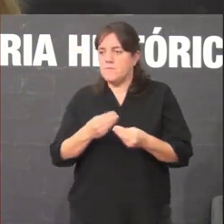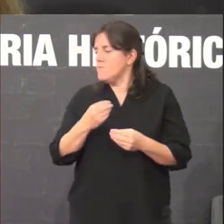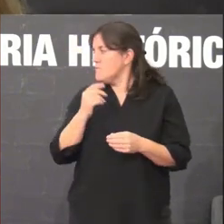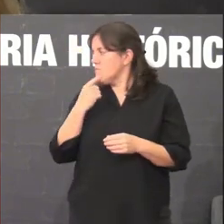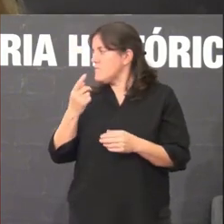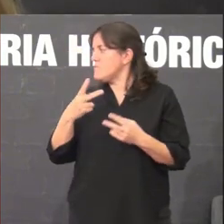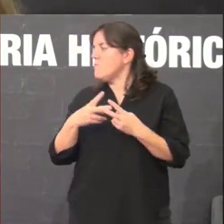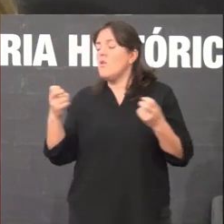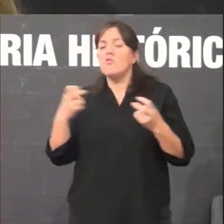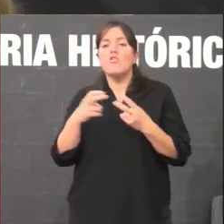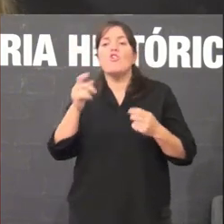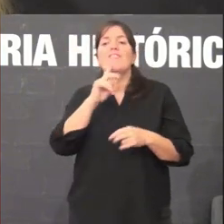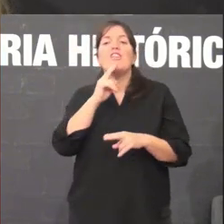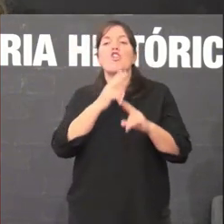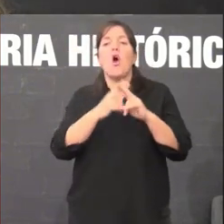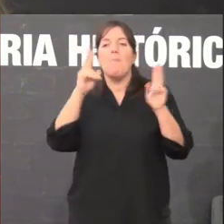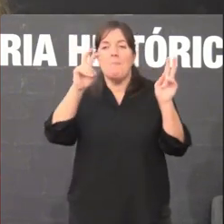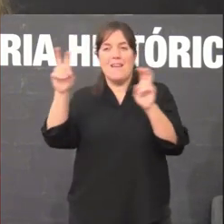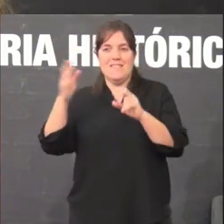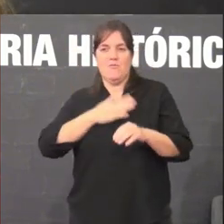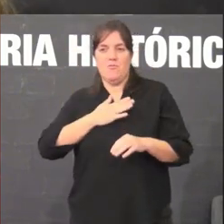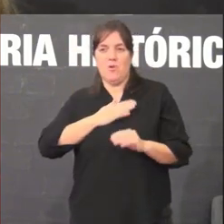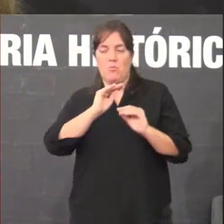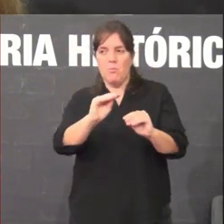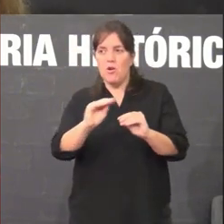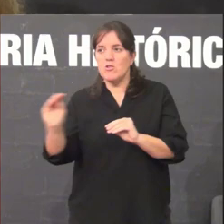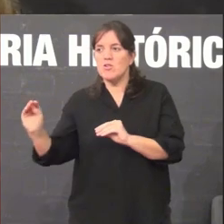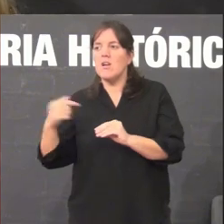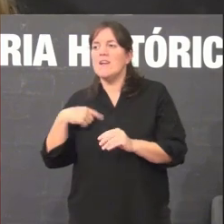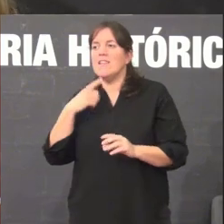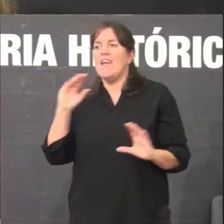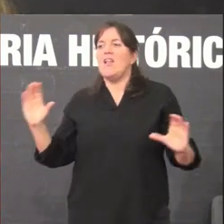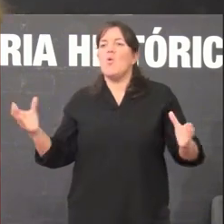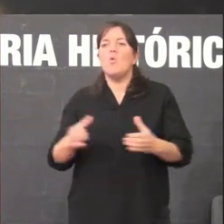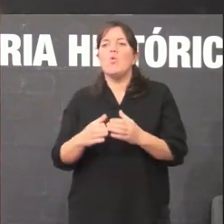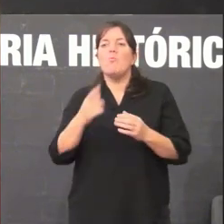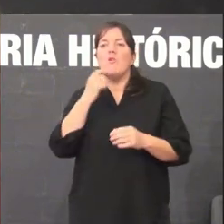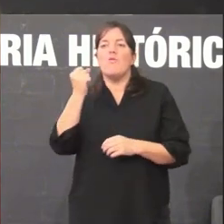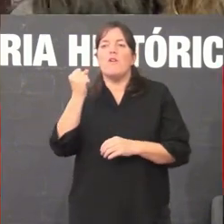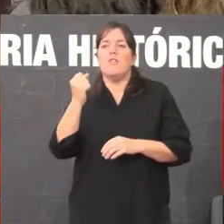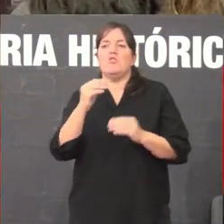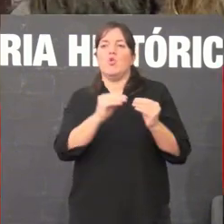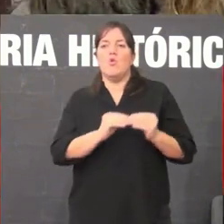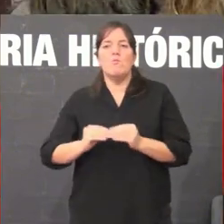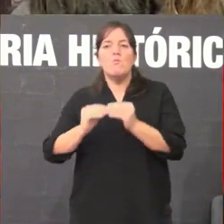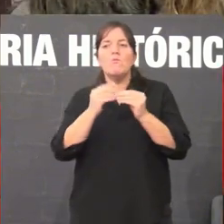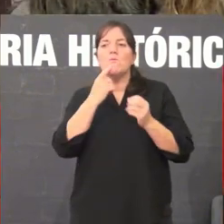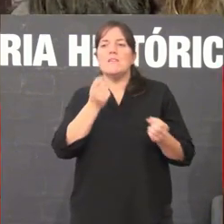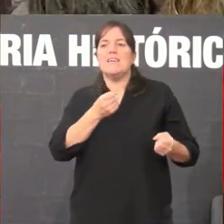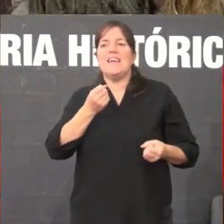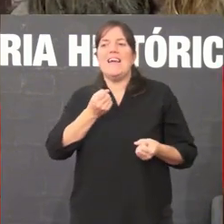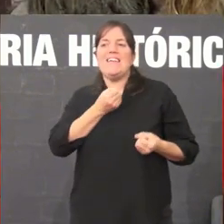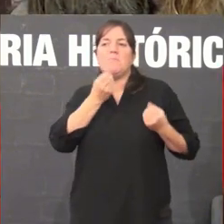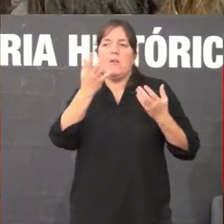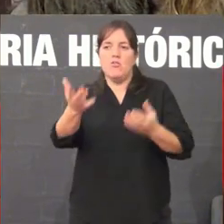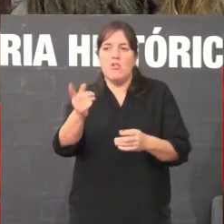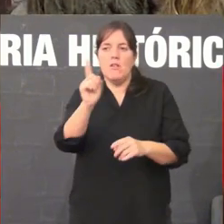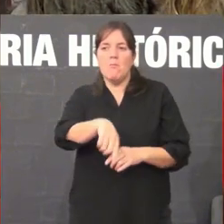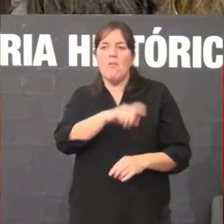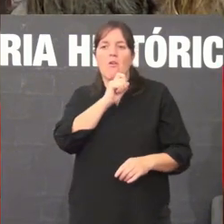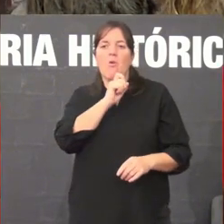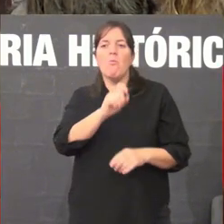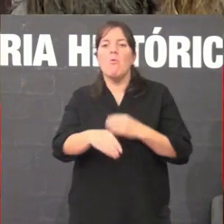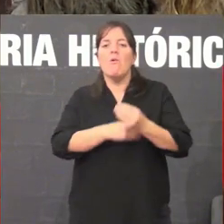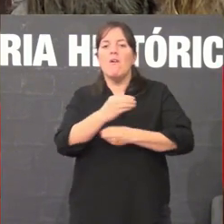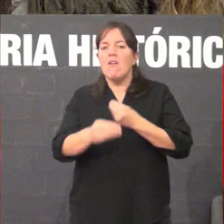substituição da toponímia, mapeamento das fossas comuns e execução, procura dos restos mortais dos milhares